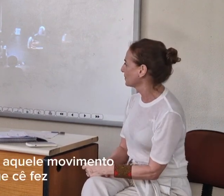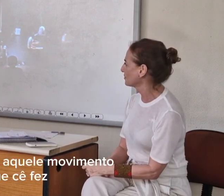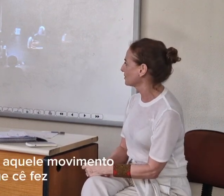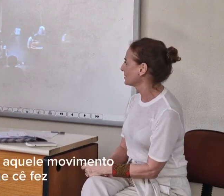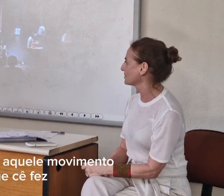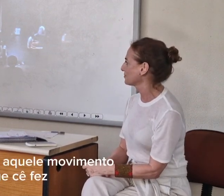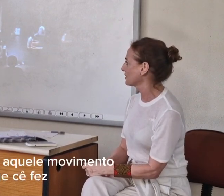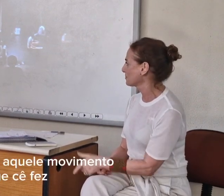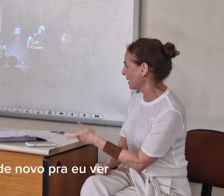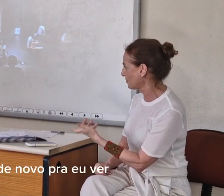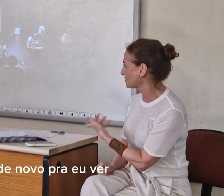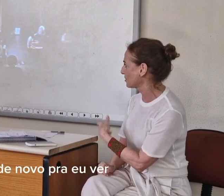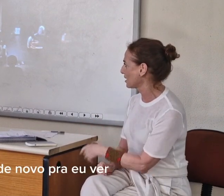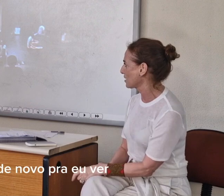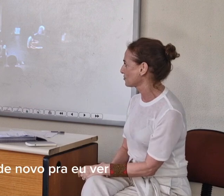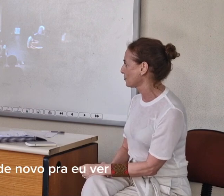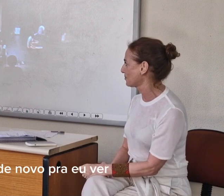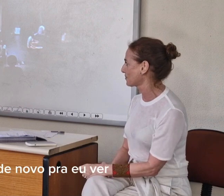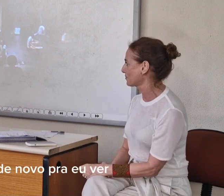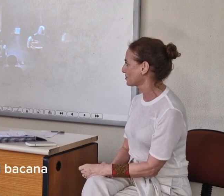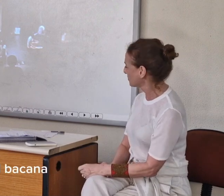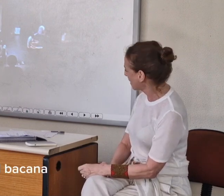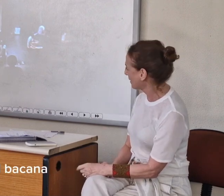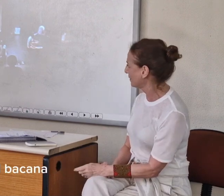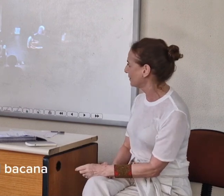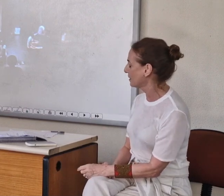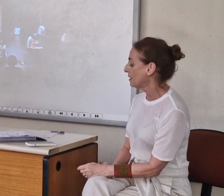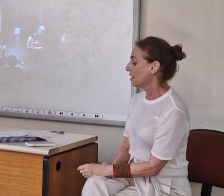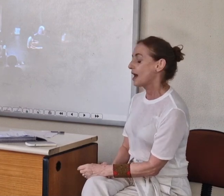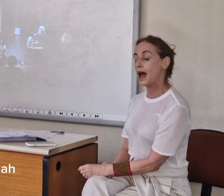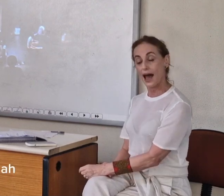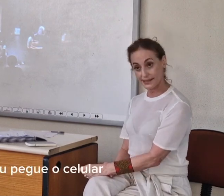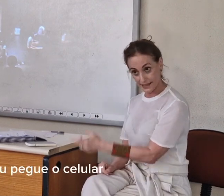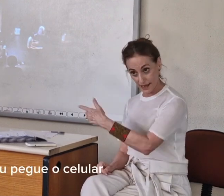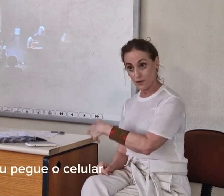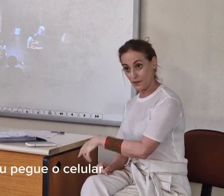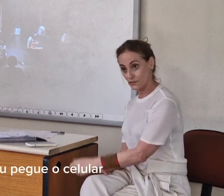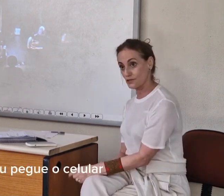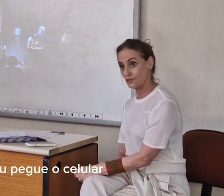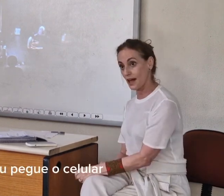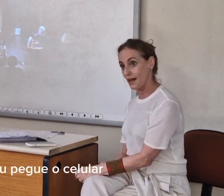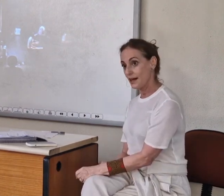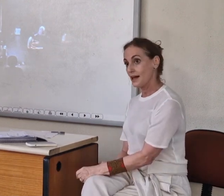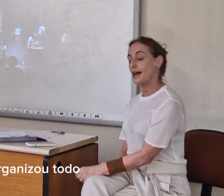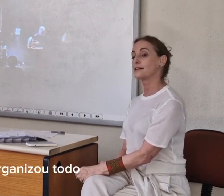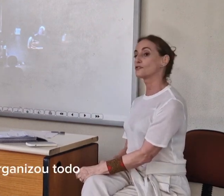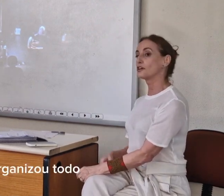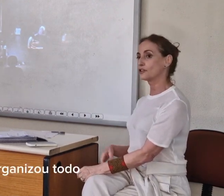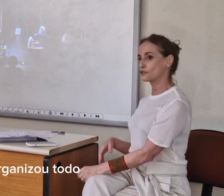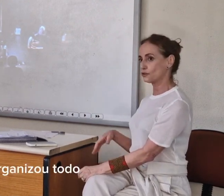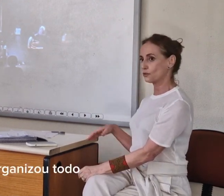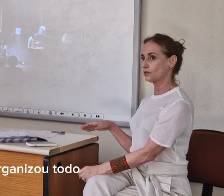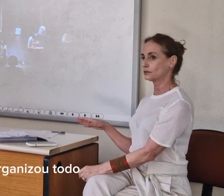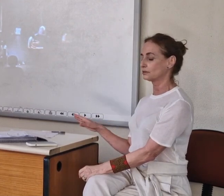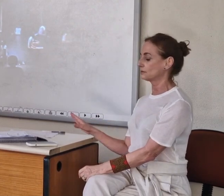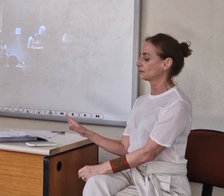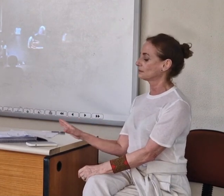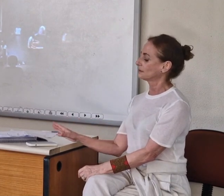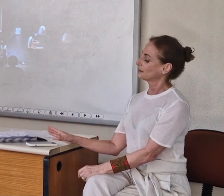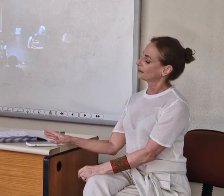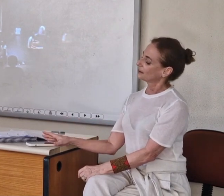aquele movimento que você fez. Pega o celular de novo pra ver, eu achei bacana. Ah, você quer que eu pegue o celular? Aí seu mãe me